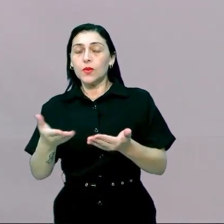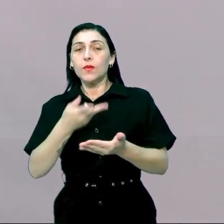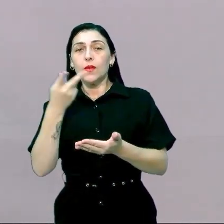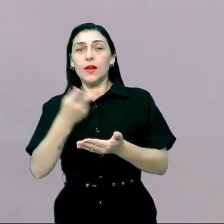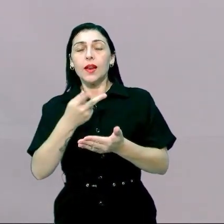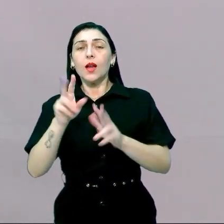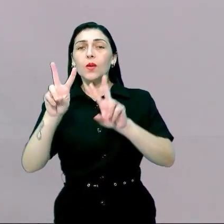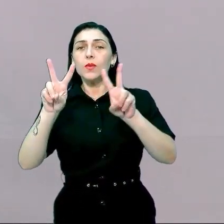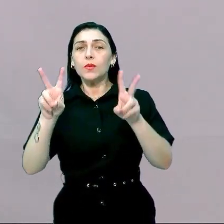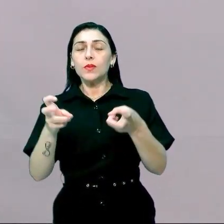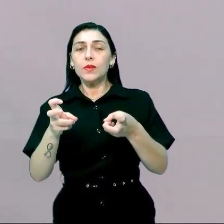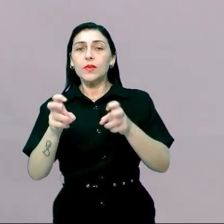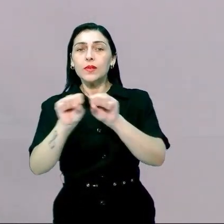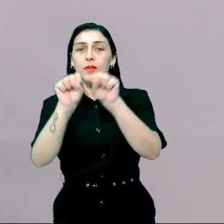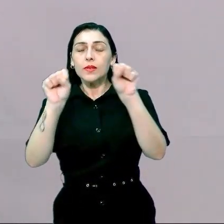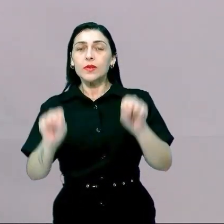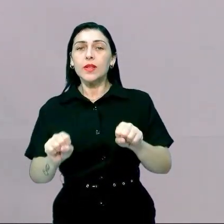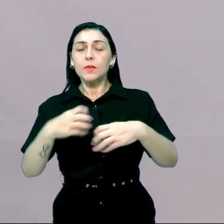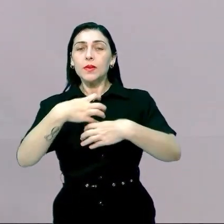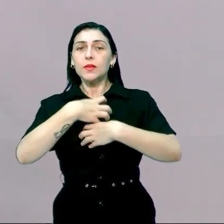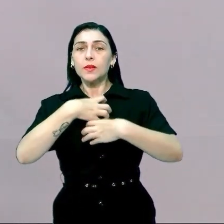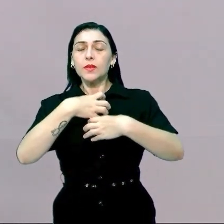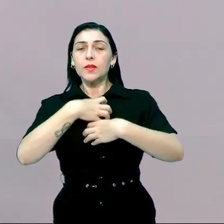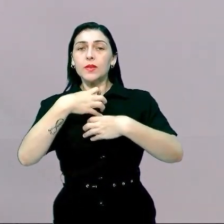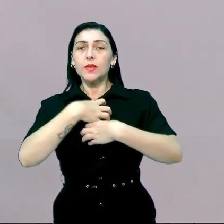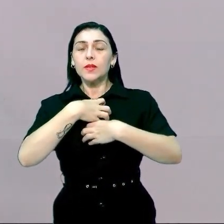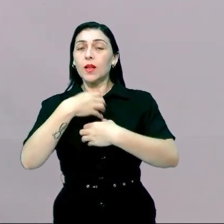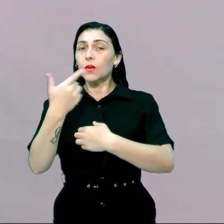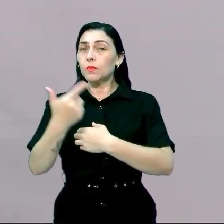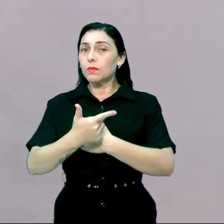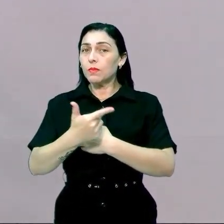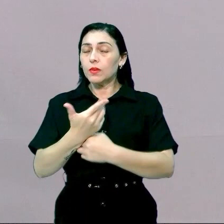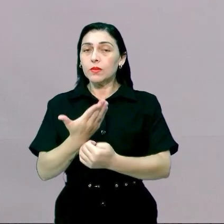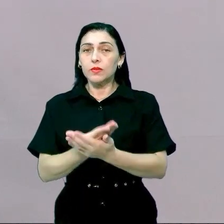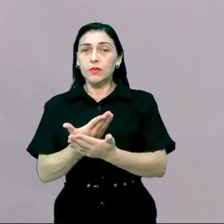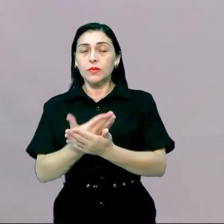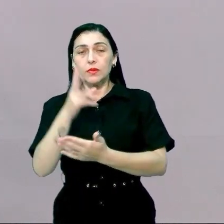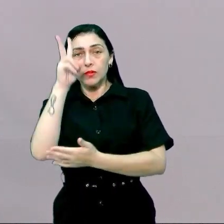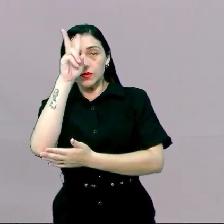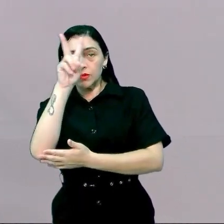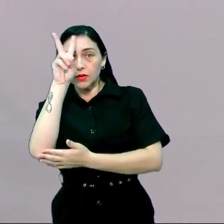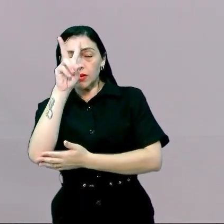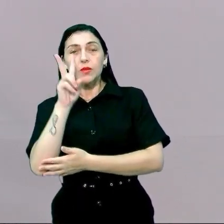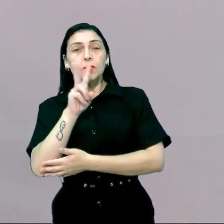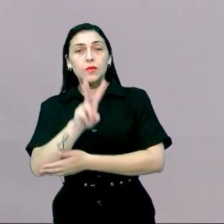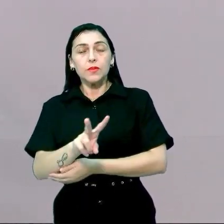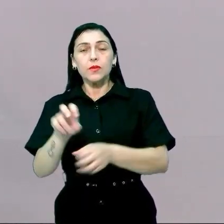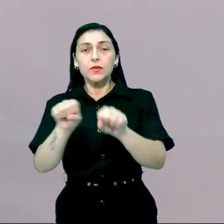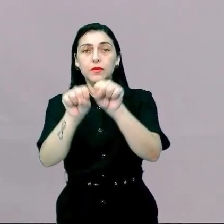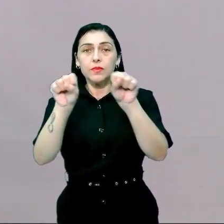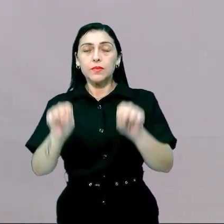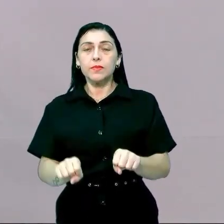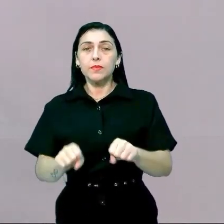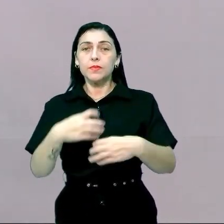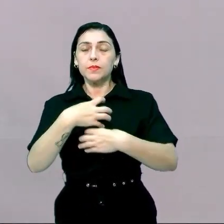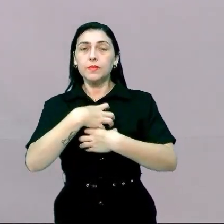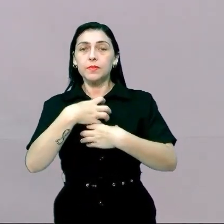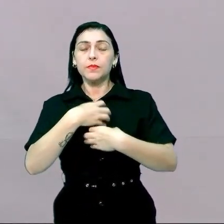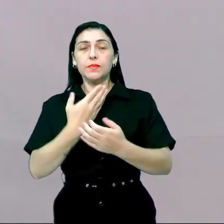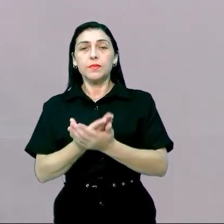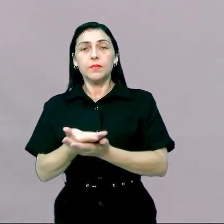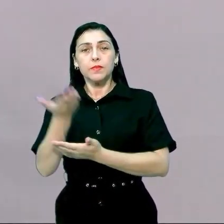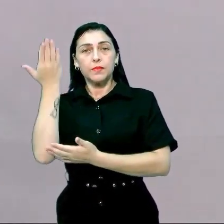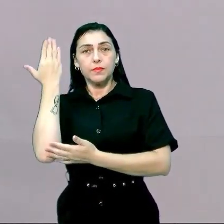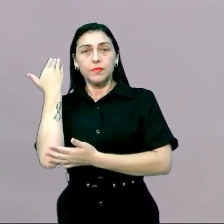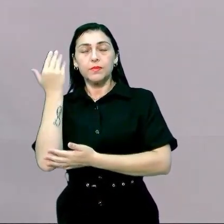sobre o tema Sistema Sensorial, parte 2, tá? Lembrando que a gente viu o sistema sensorial lá na aula